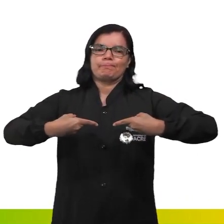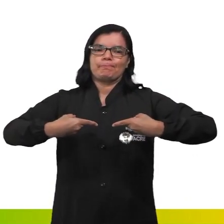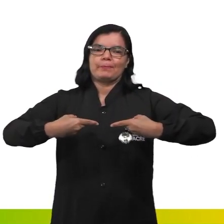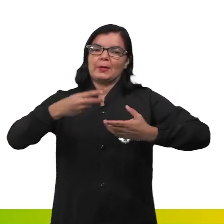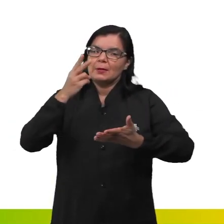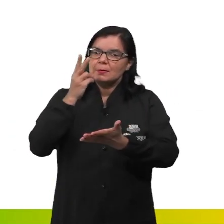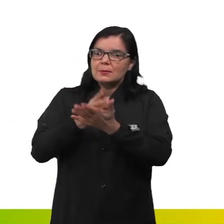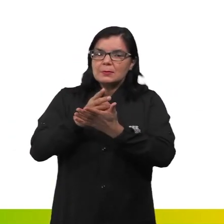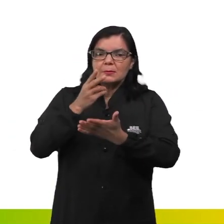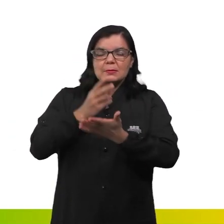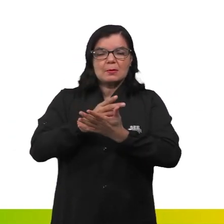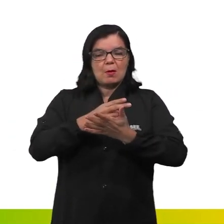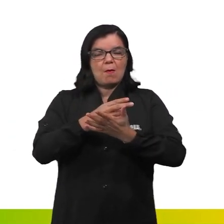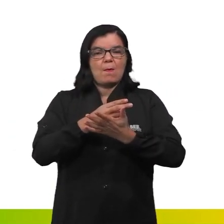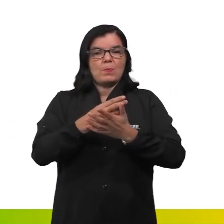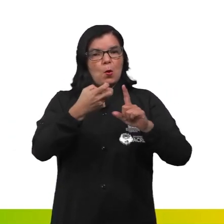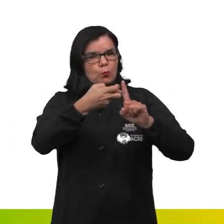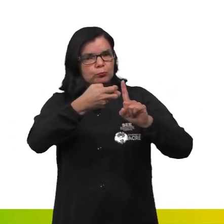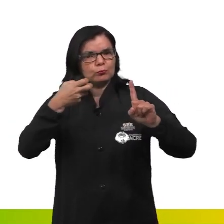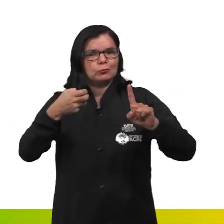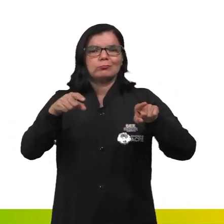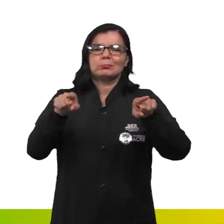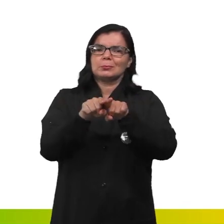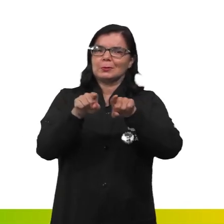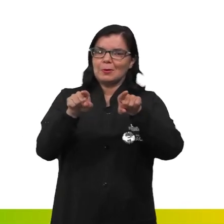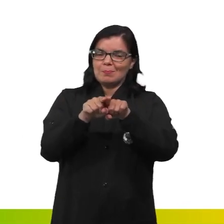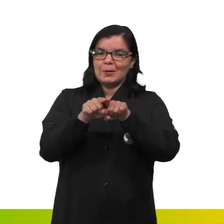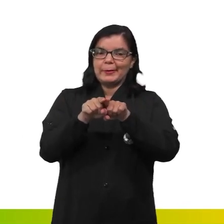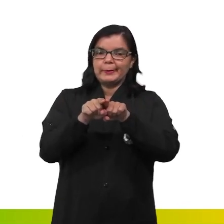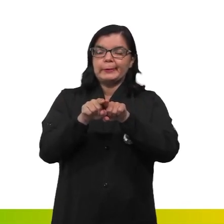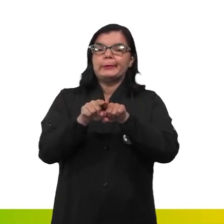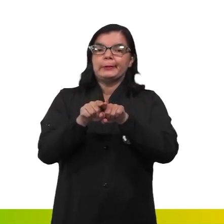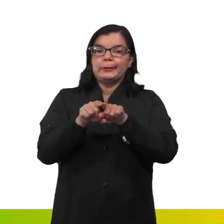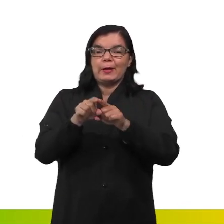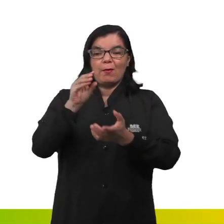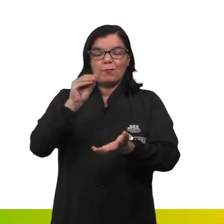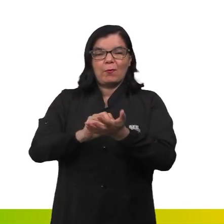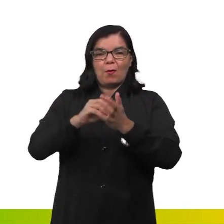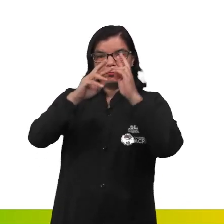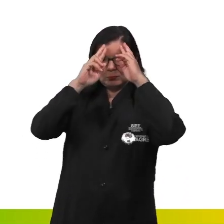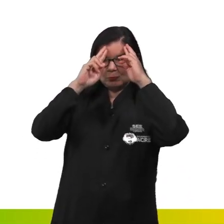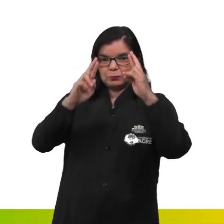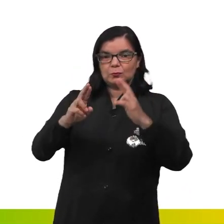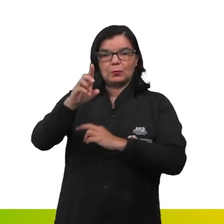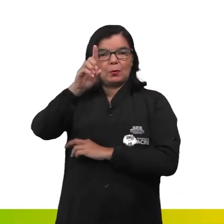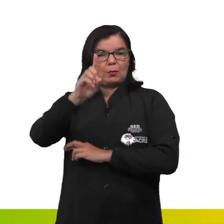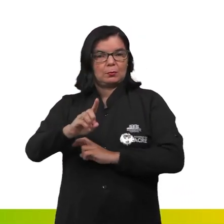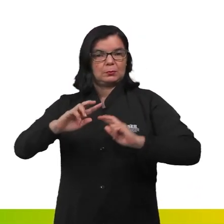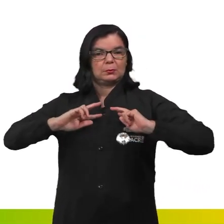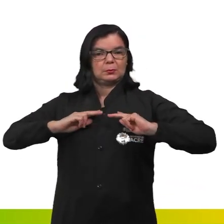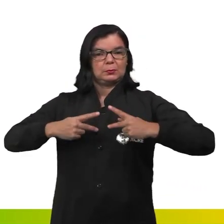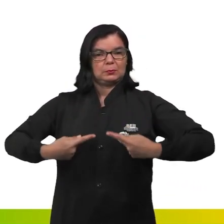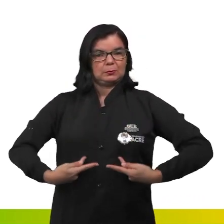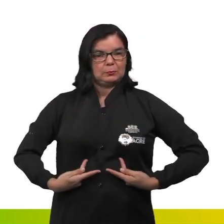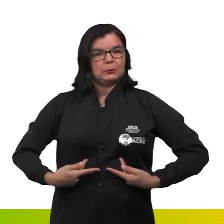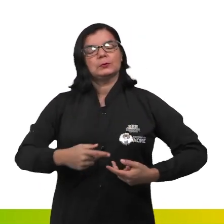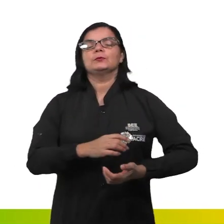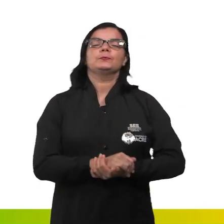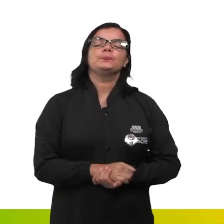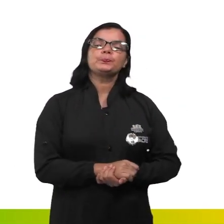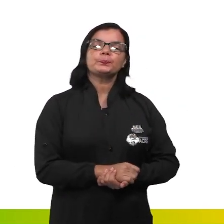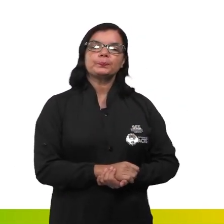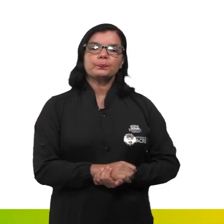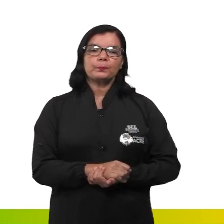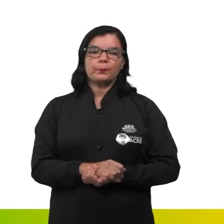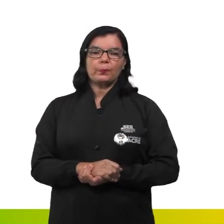ameaça, a sua terra sofre ameaça, e isso é um grave desrespeito aos direitos humanos. Olha o que